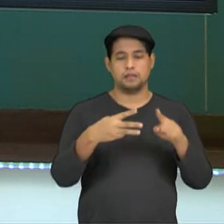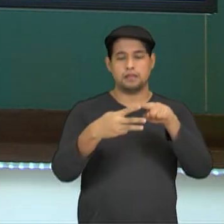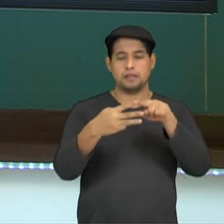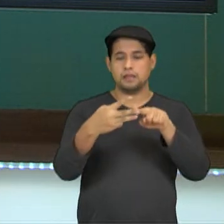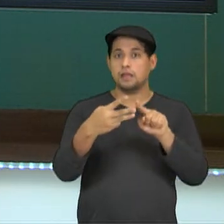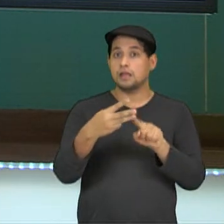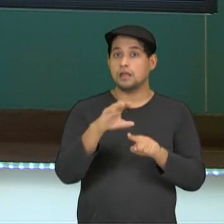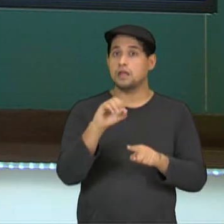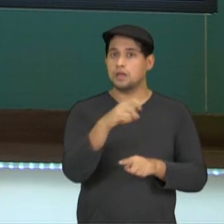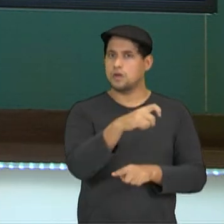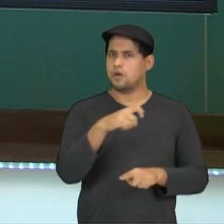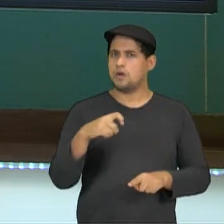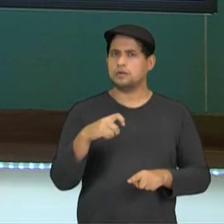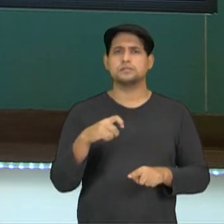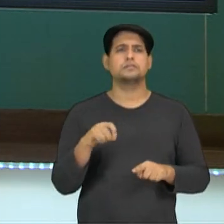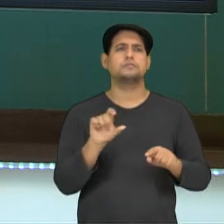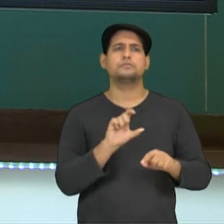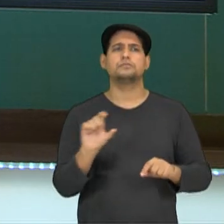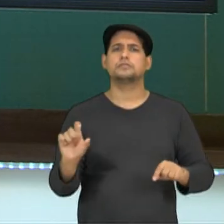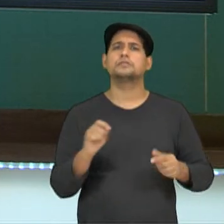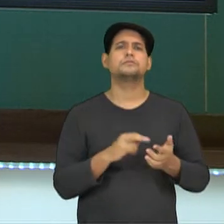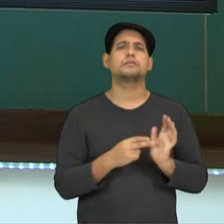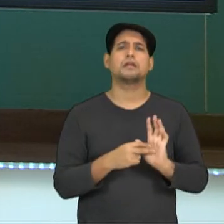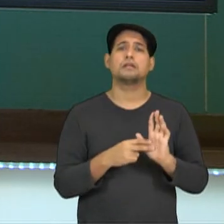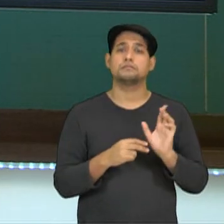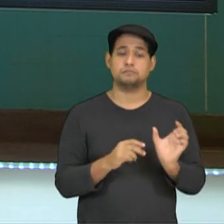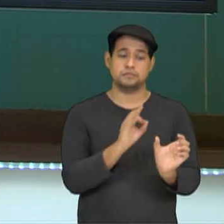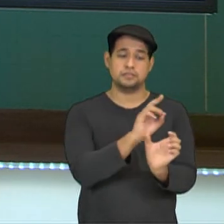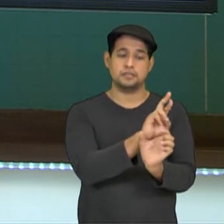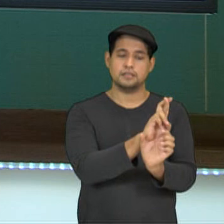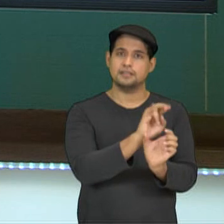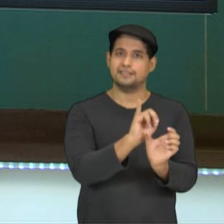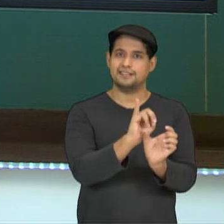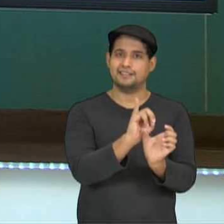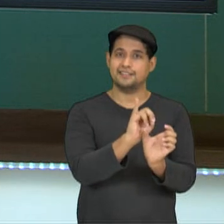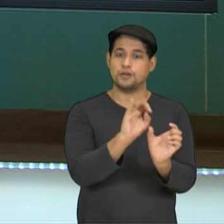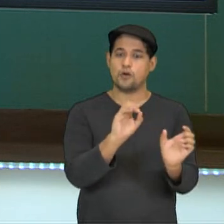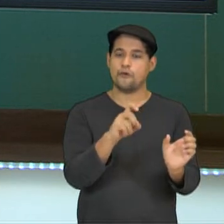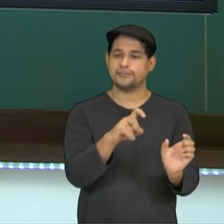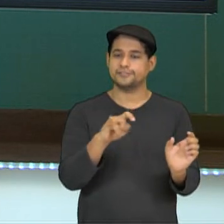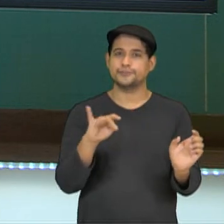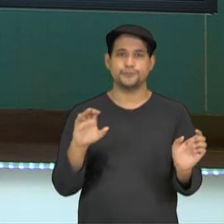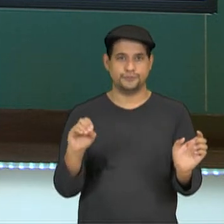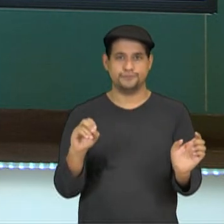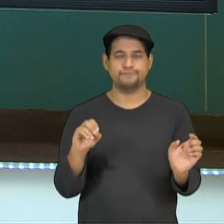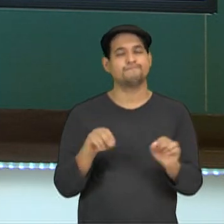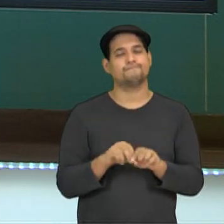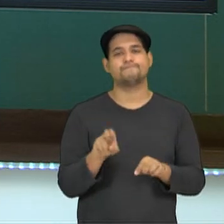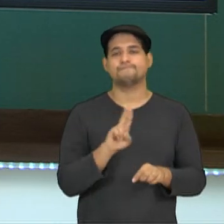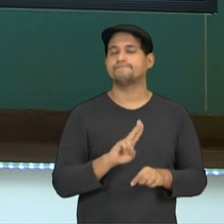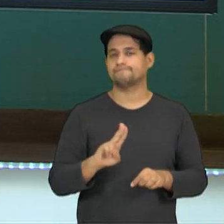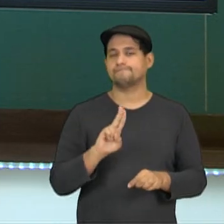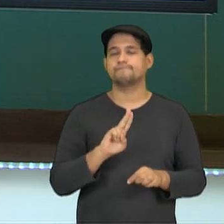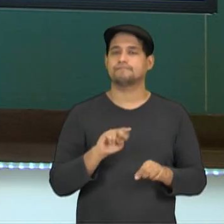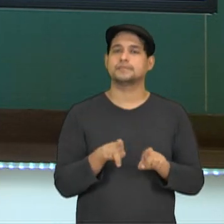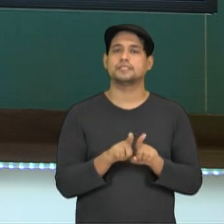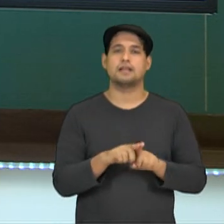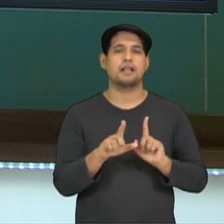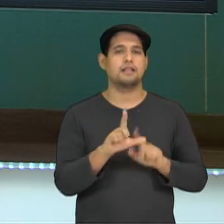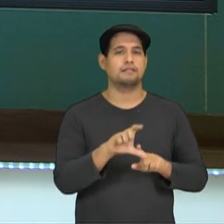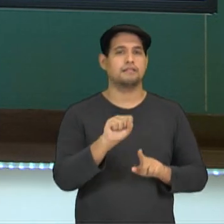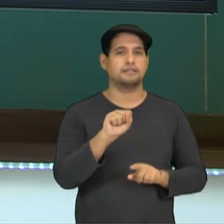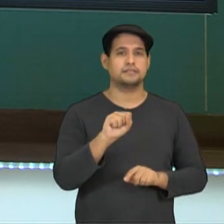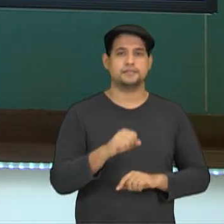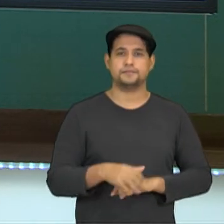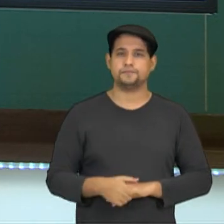Então, o prefixo usado aqui foi o prefixo tri, trióxido de enxofre, que é o elemento da letra